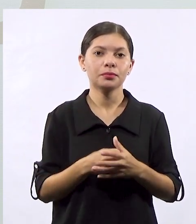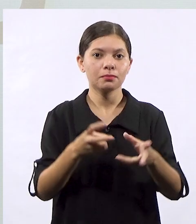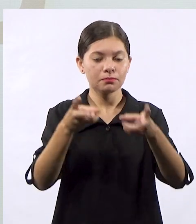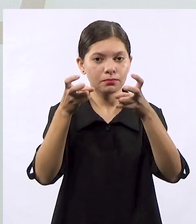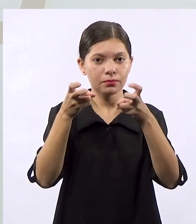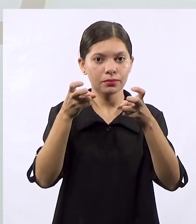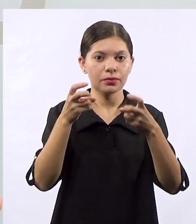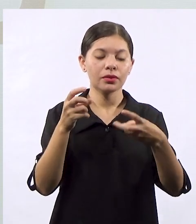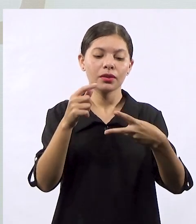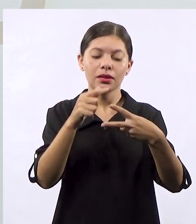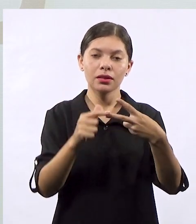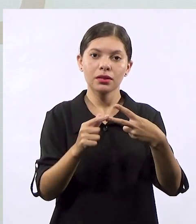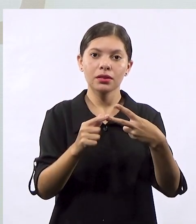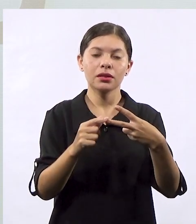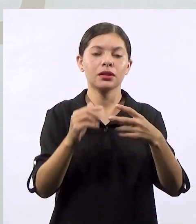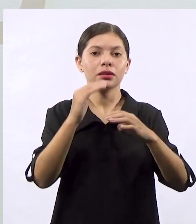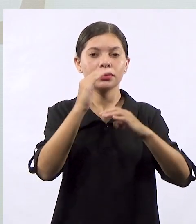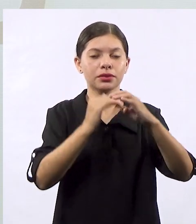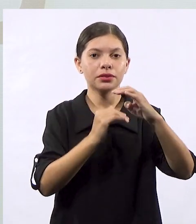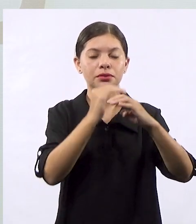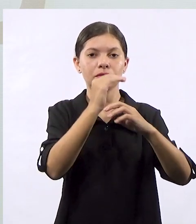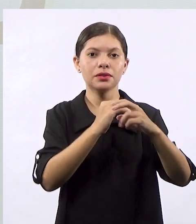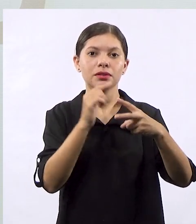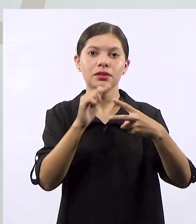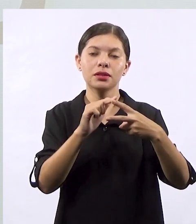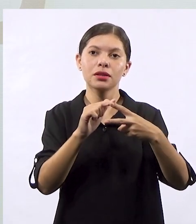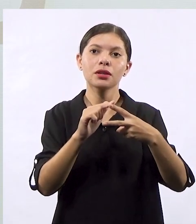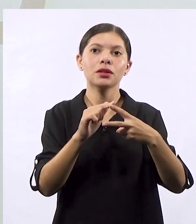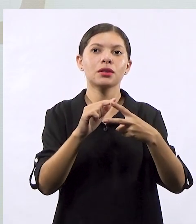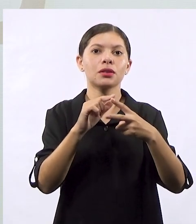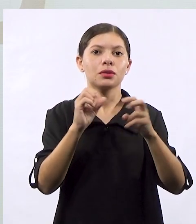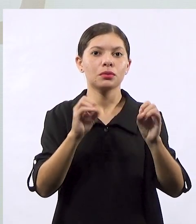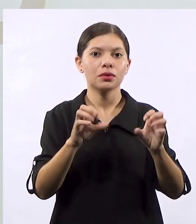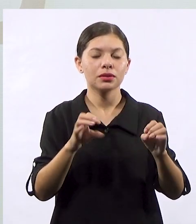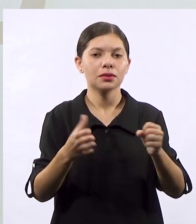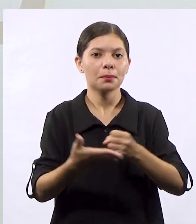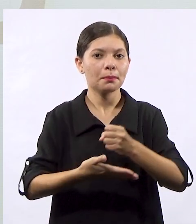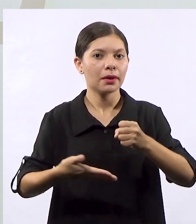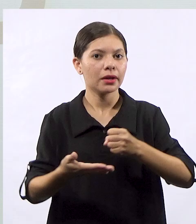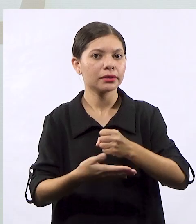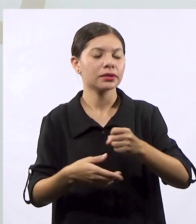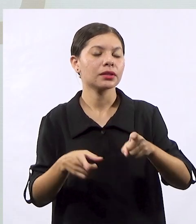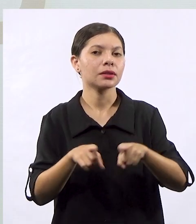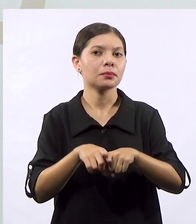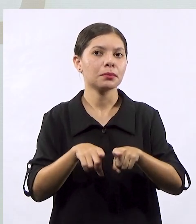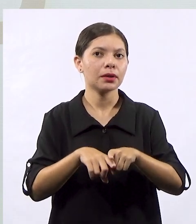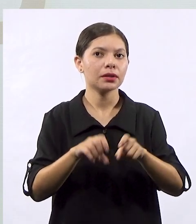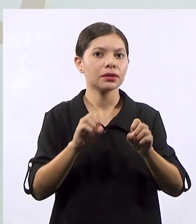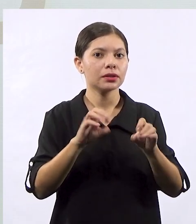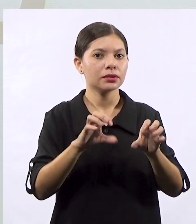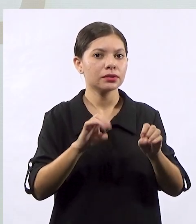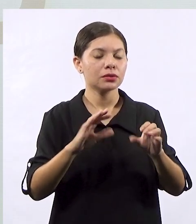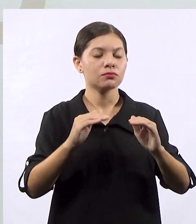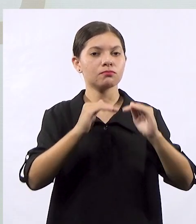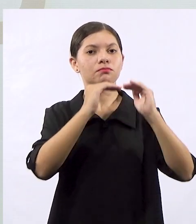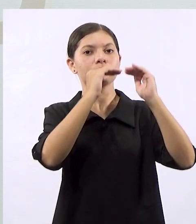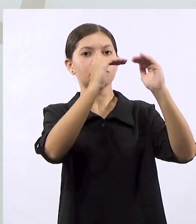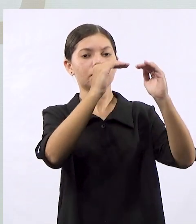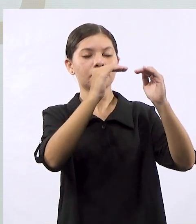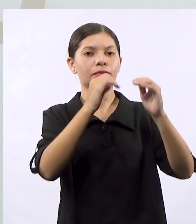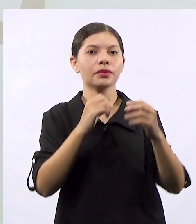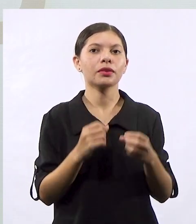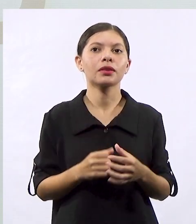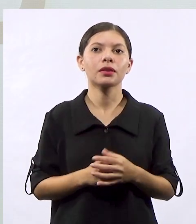tenho 2 níveis, educação básica e ensino superior. Eu tenho as etapas, que são